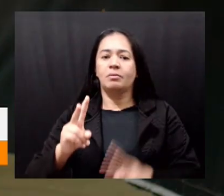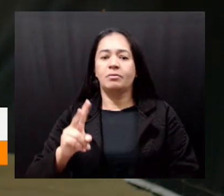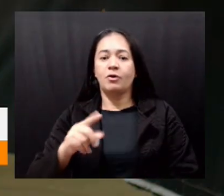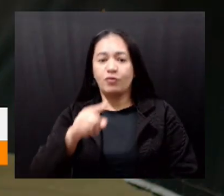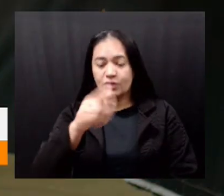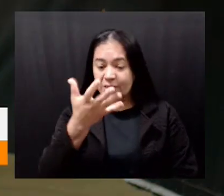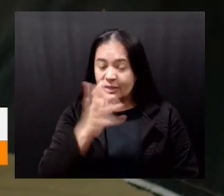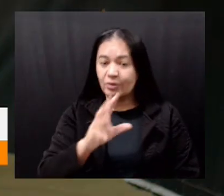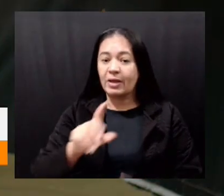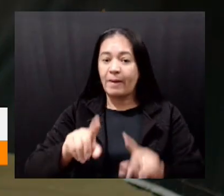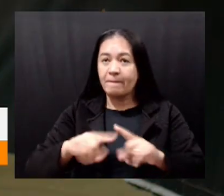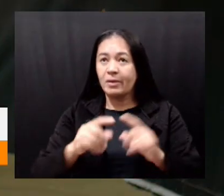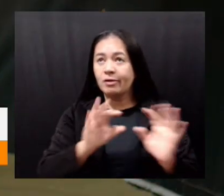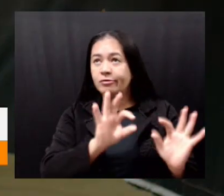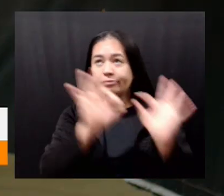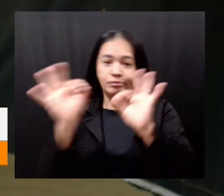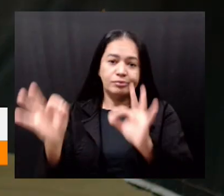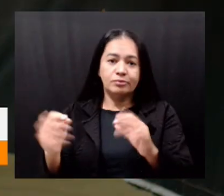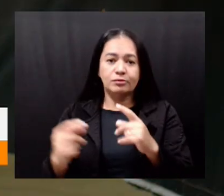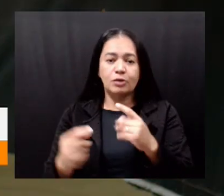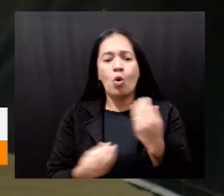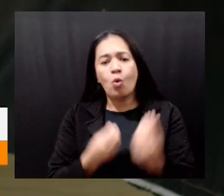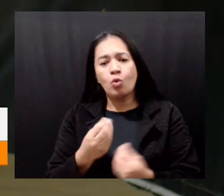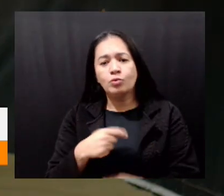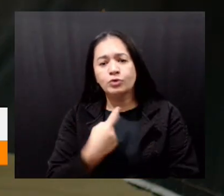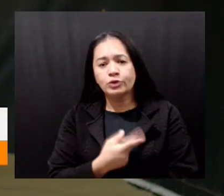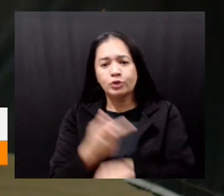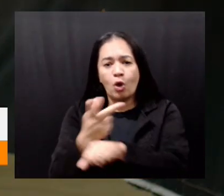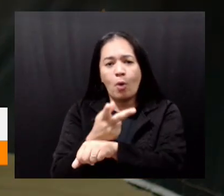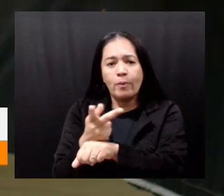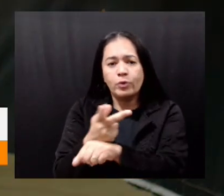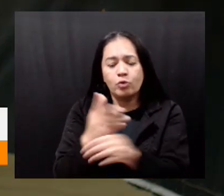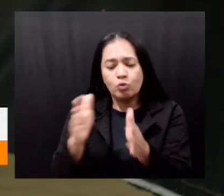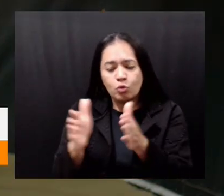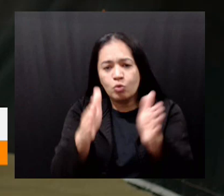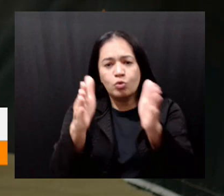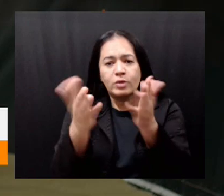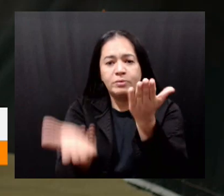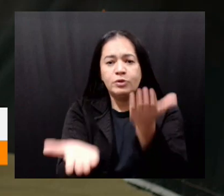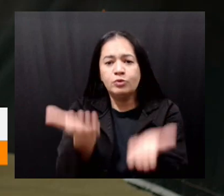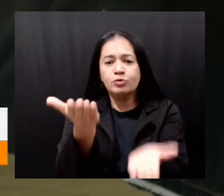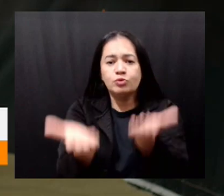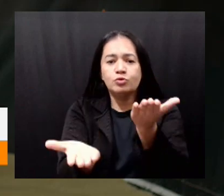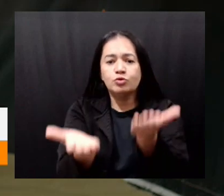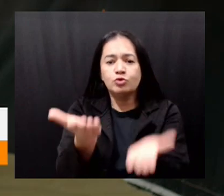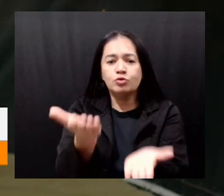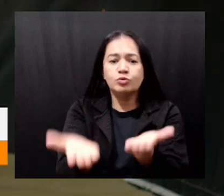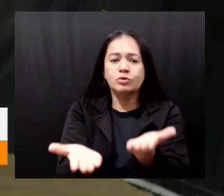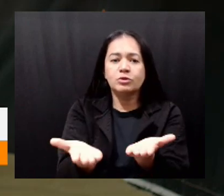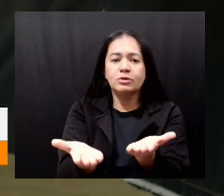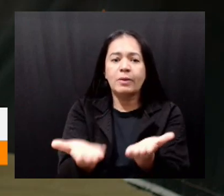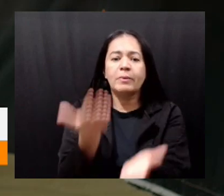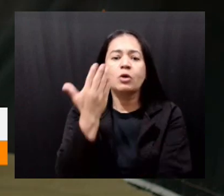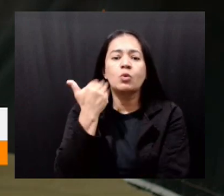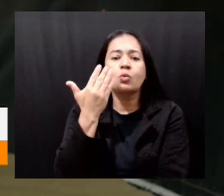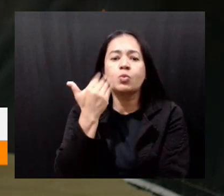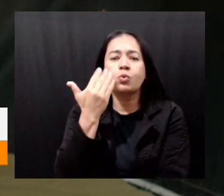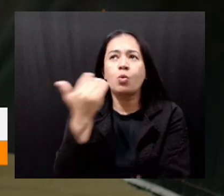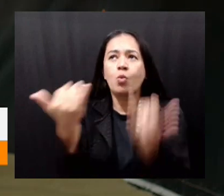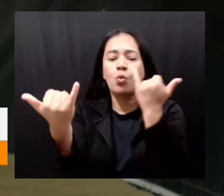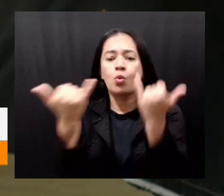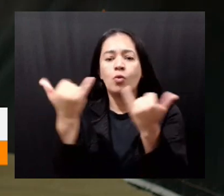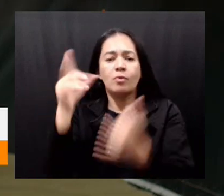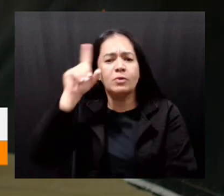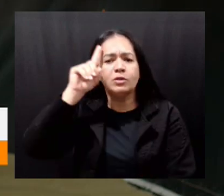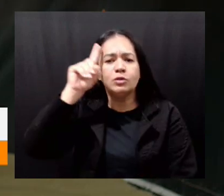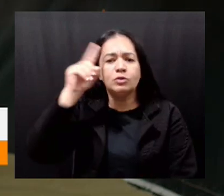Então, como é que a gente busca o caminho de um equilíbrio para esse consumo diário de informações, né? A gente